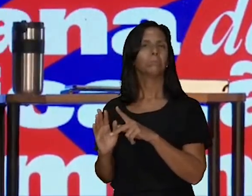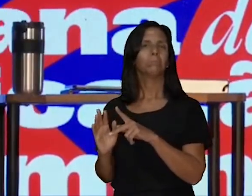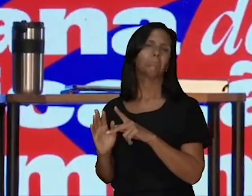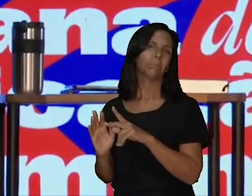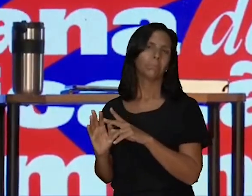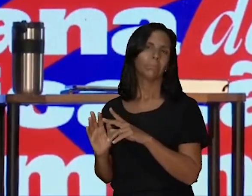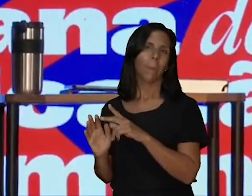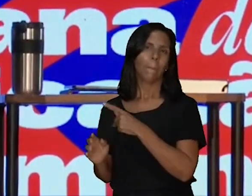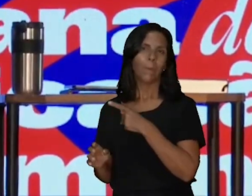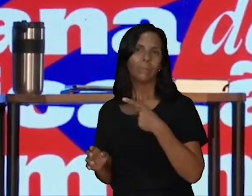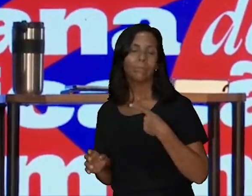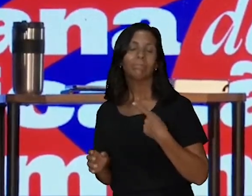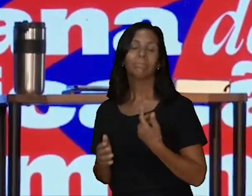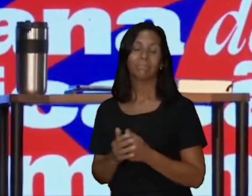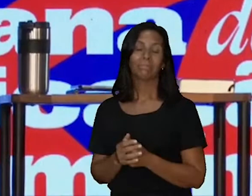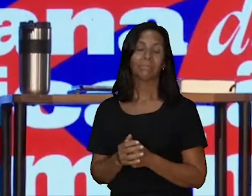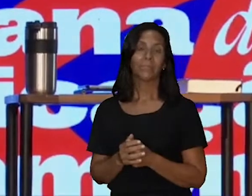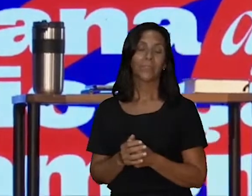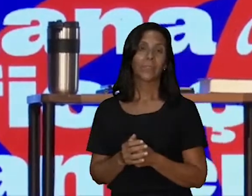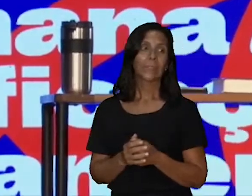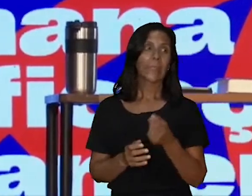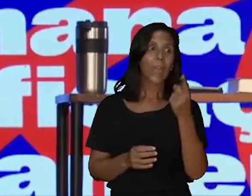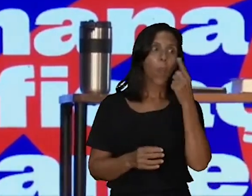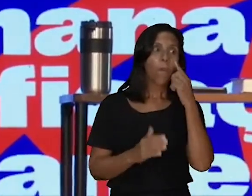Eu vi igrejas que elas estão